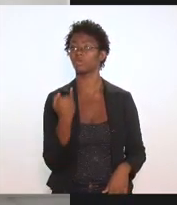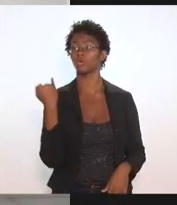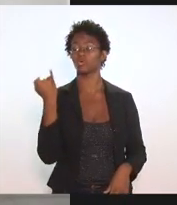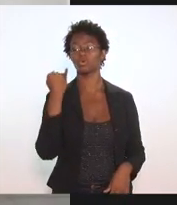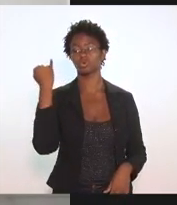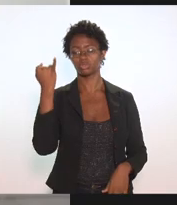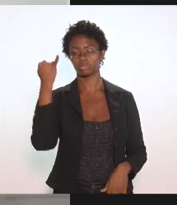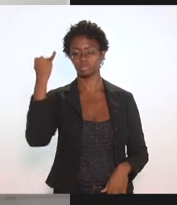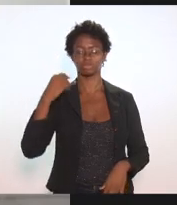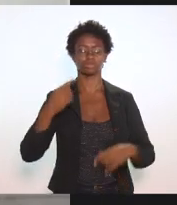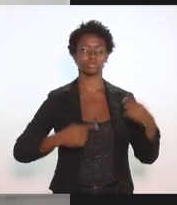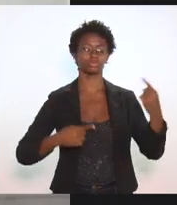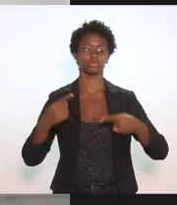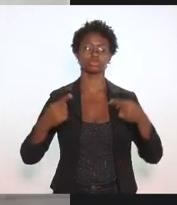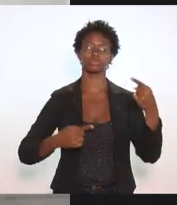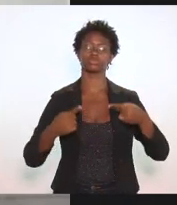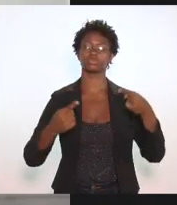para a gente discutir